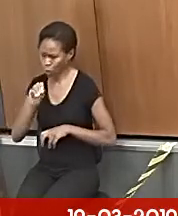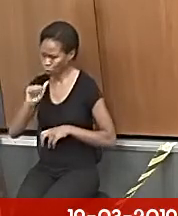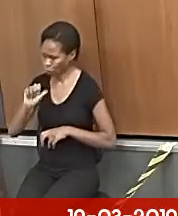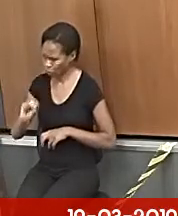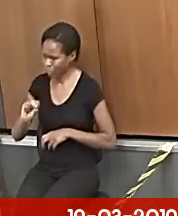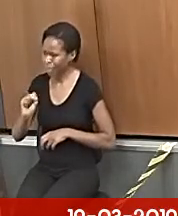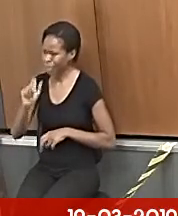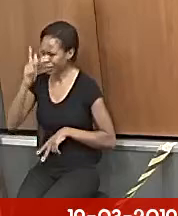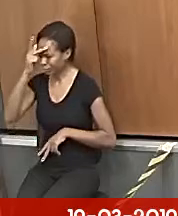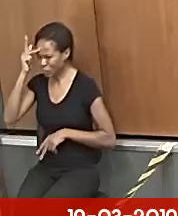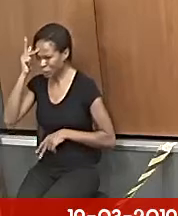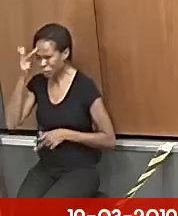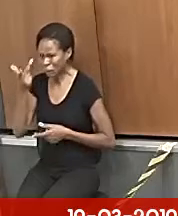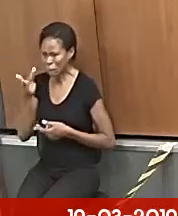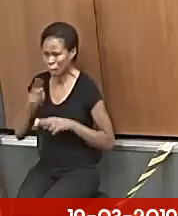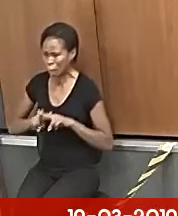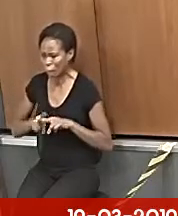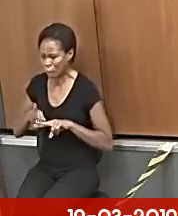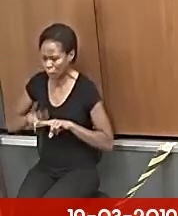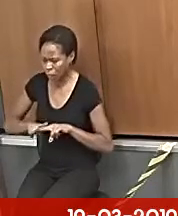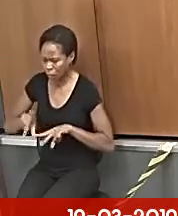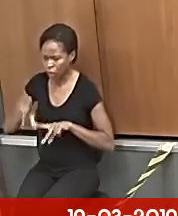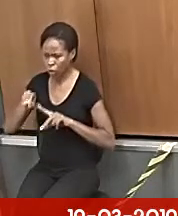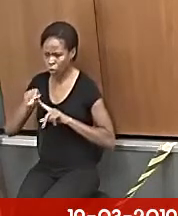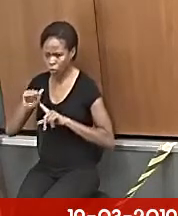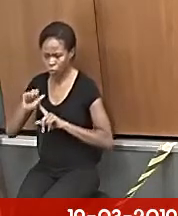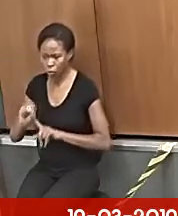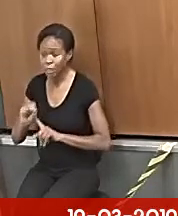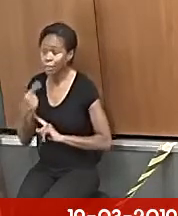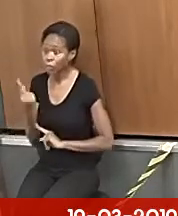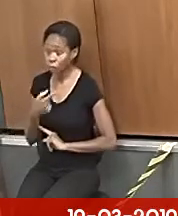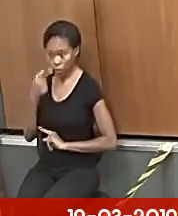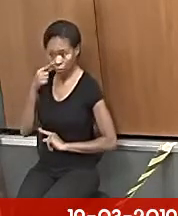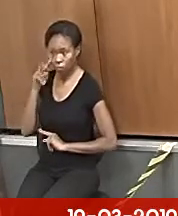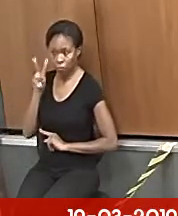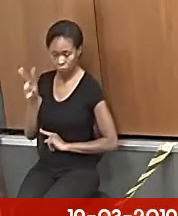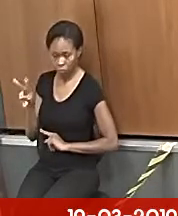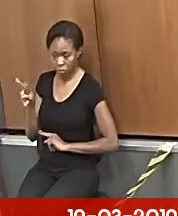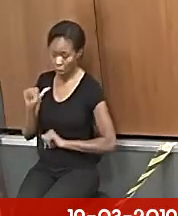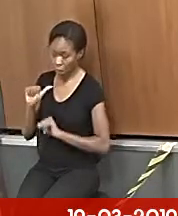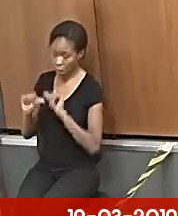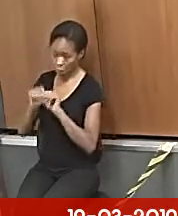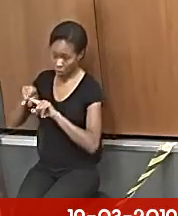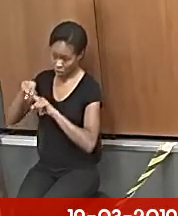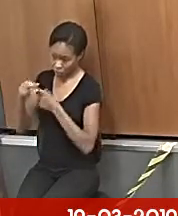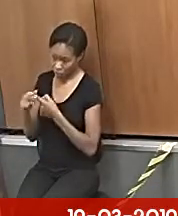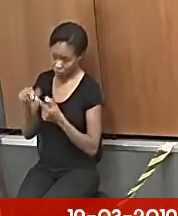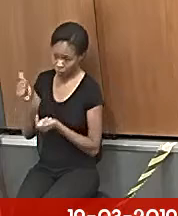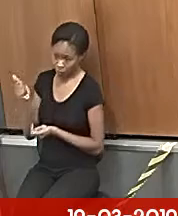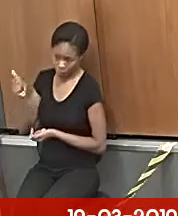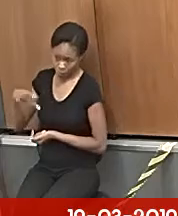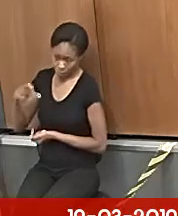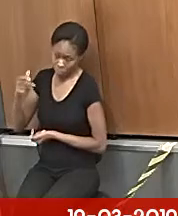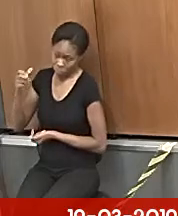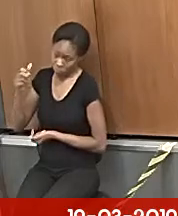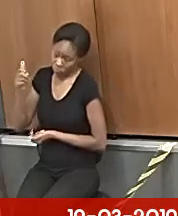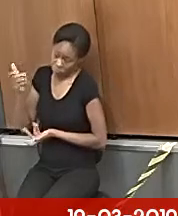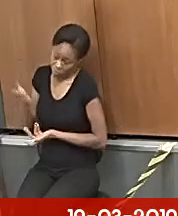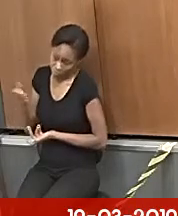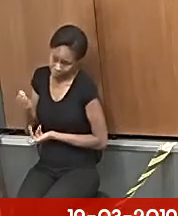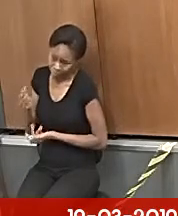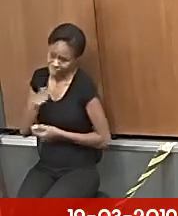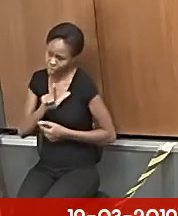e a gente estava na discussão da reforma aí da previdência não sei se vai ser verdade que provavelmente ela vai ser